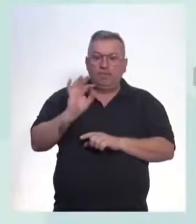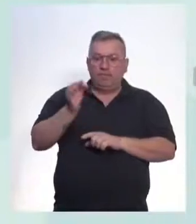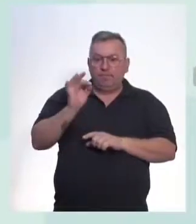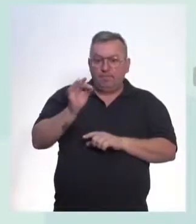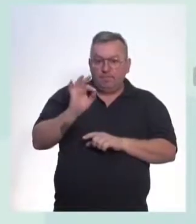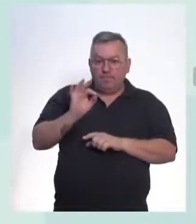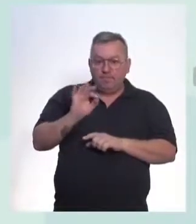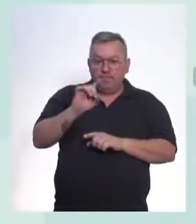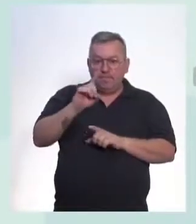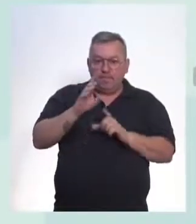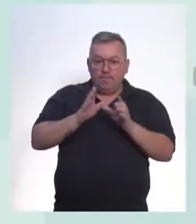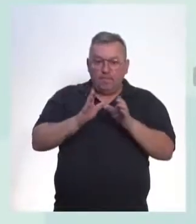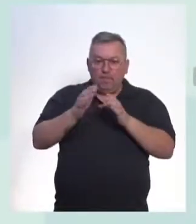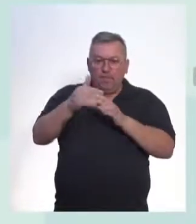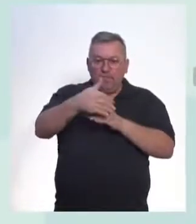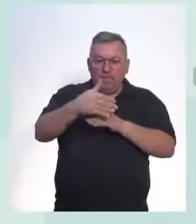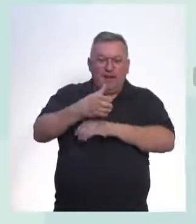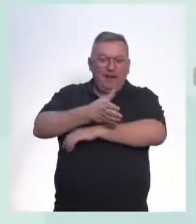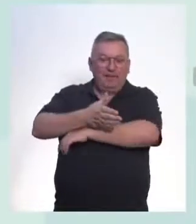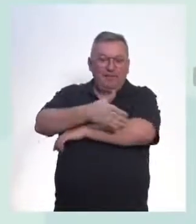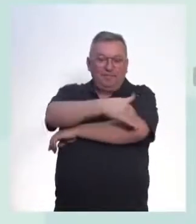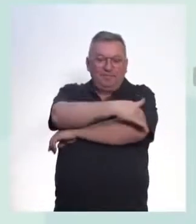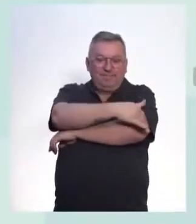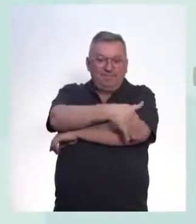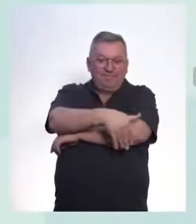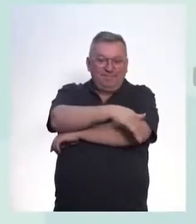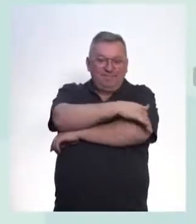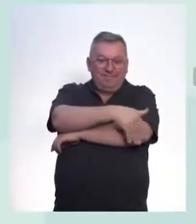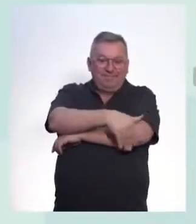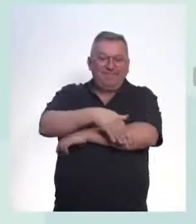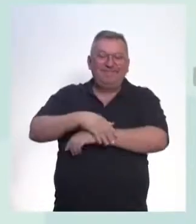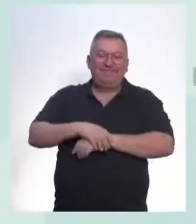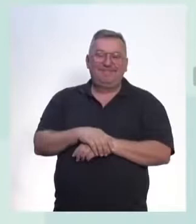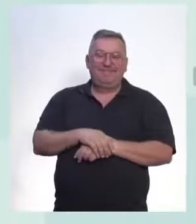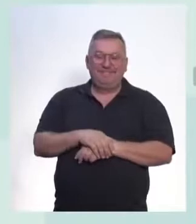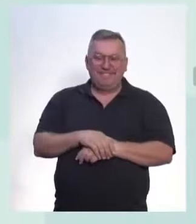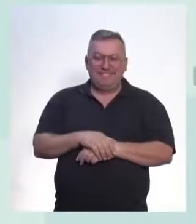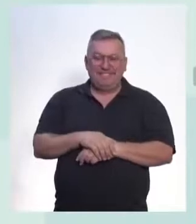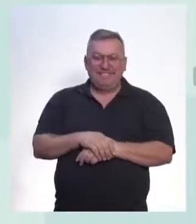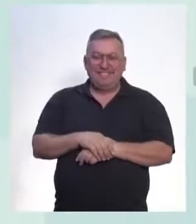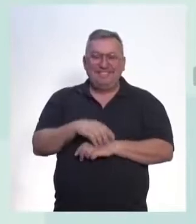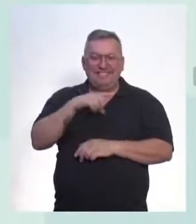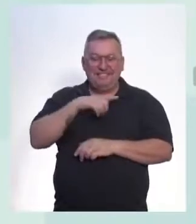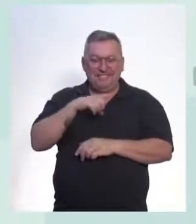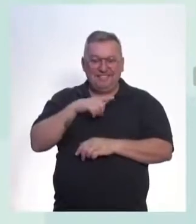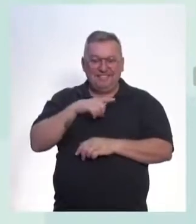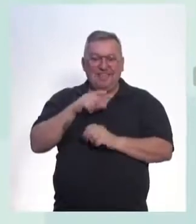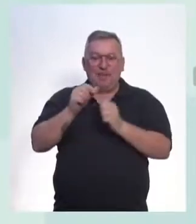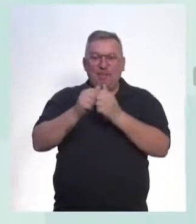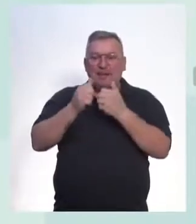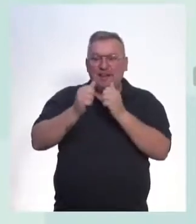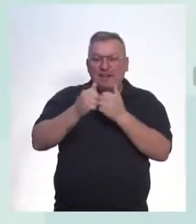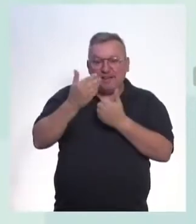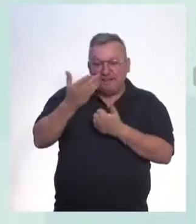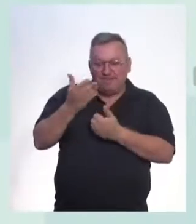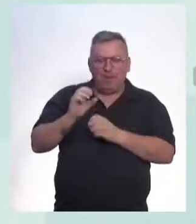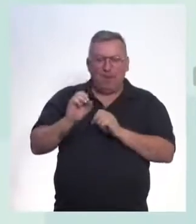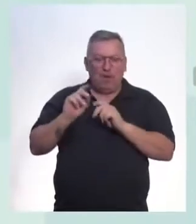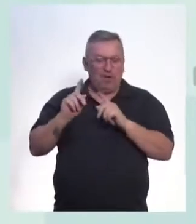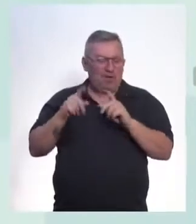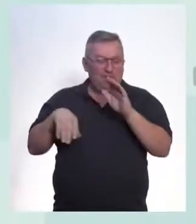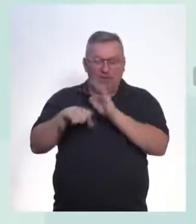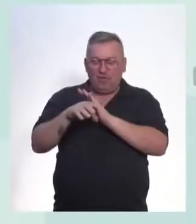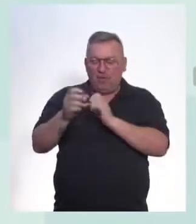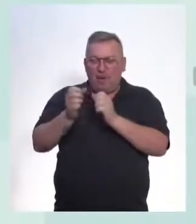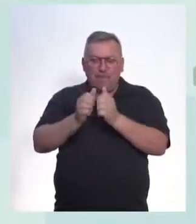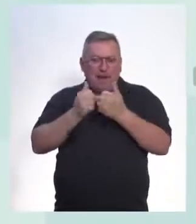Exatamente nessa esquina, se a gente for pensar assim, né? Fazendo essa relação. A padaria. Hã? Estaria a padaria. A padaria? Então, beleza, chegamos